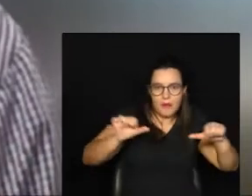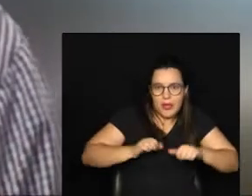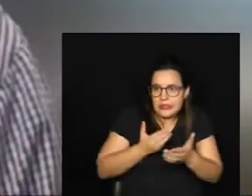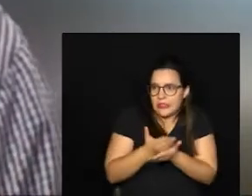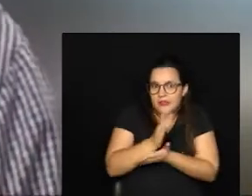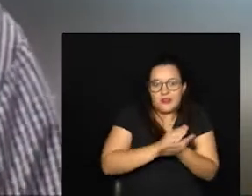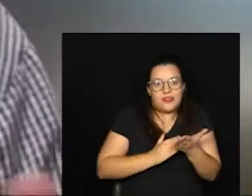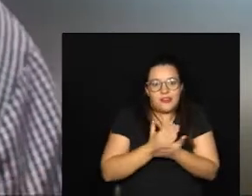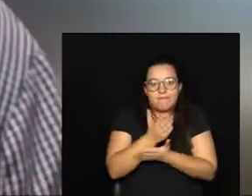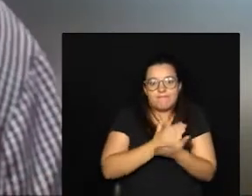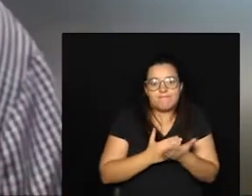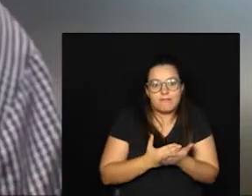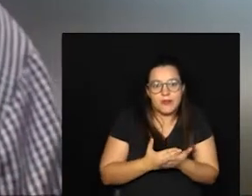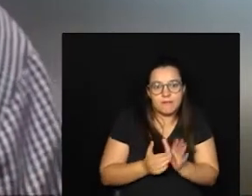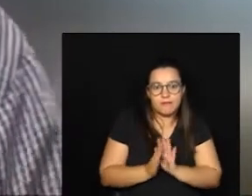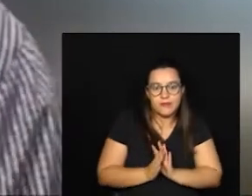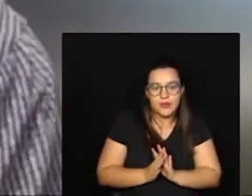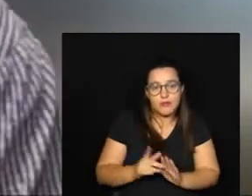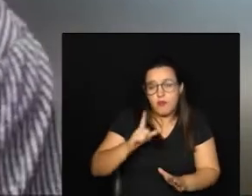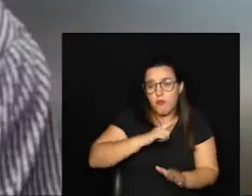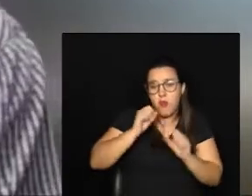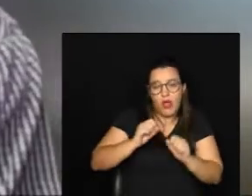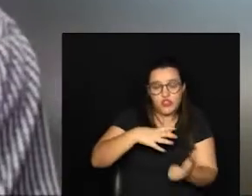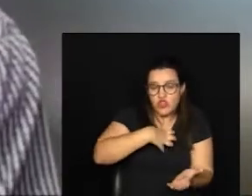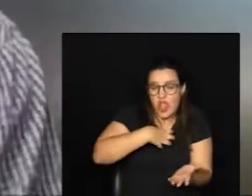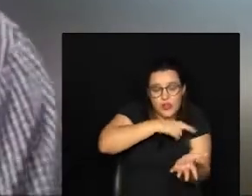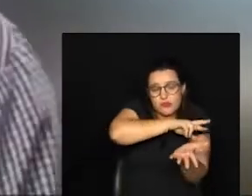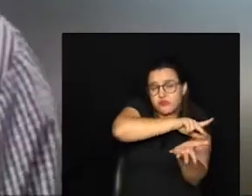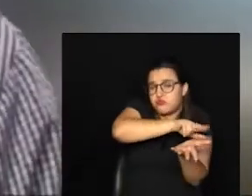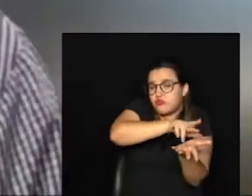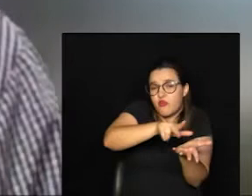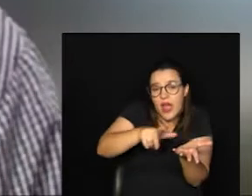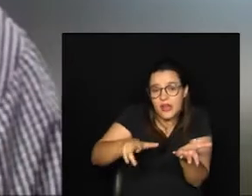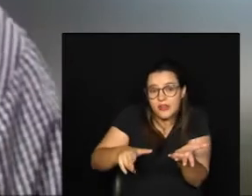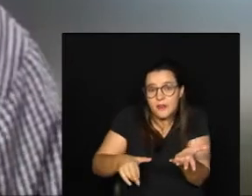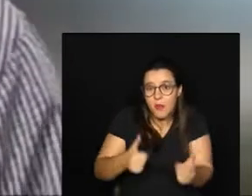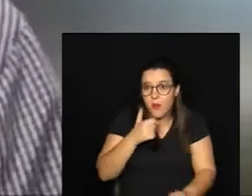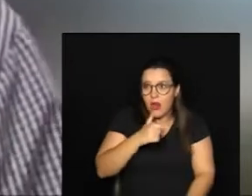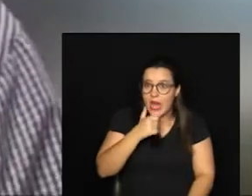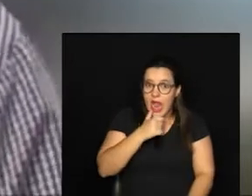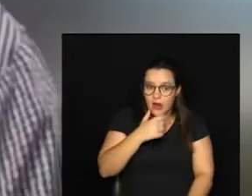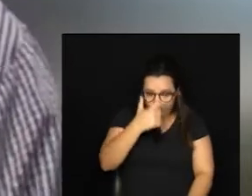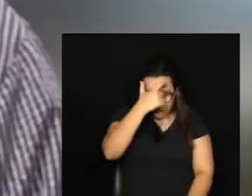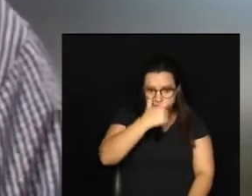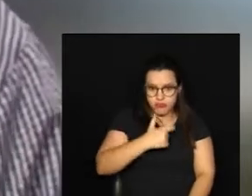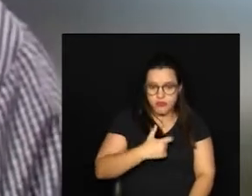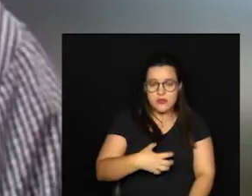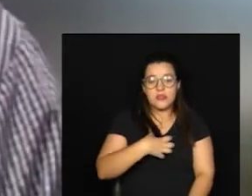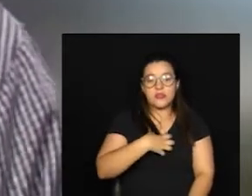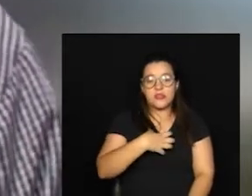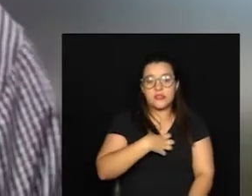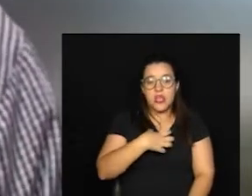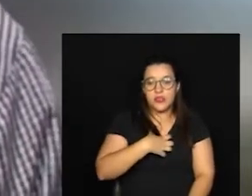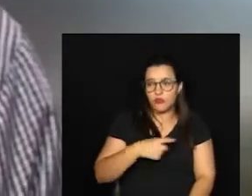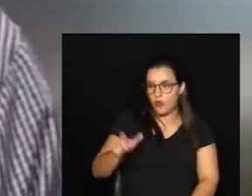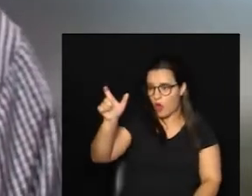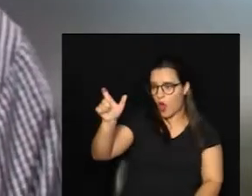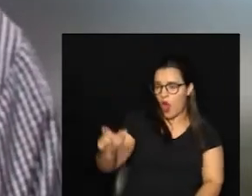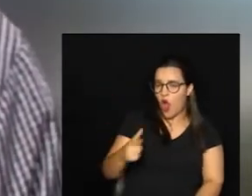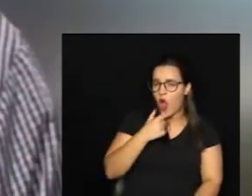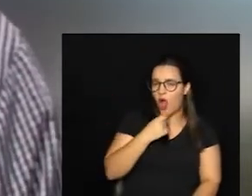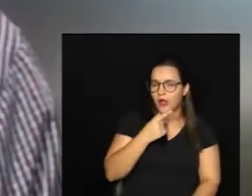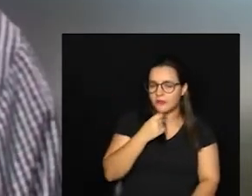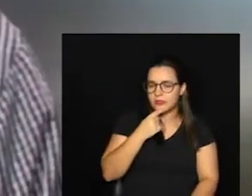da prática dela é absolutamente variado. A mulher vai identificar a partir do momento que percebe, por exemplo, um homem que tem